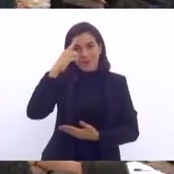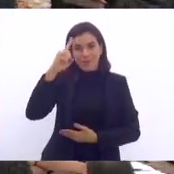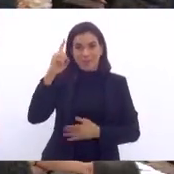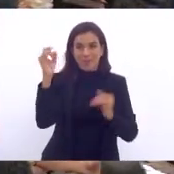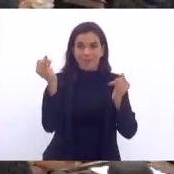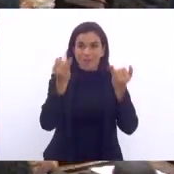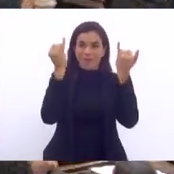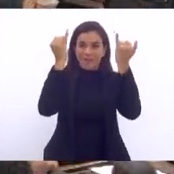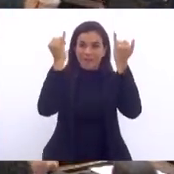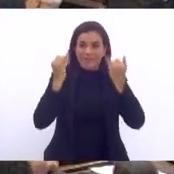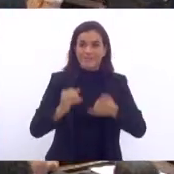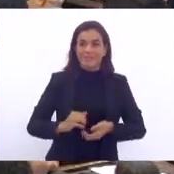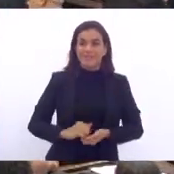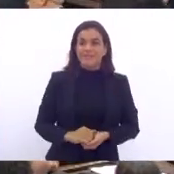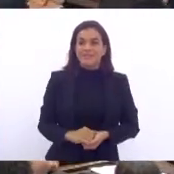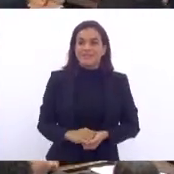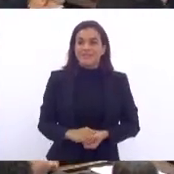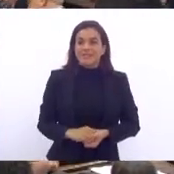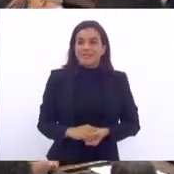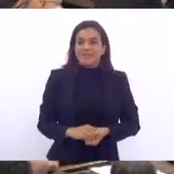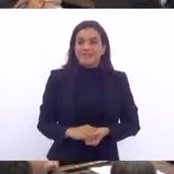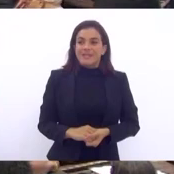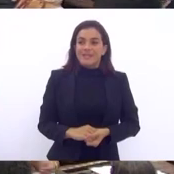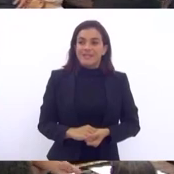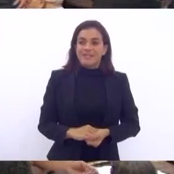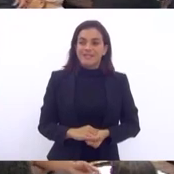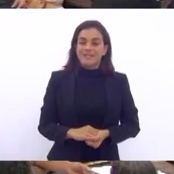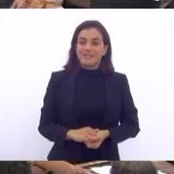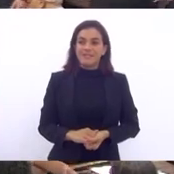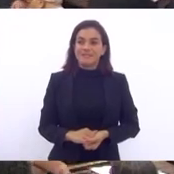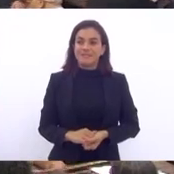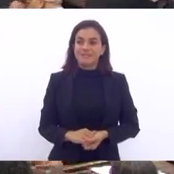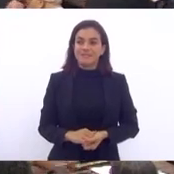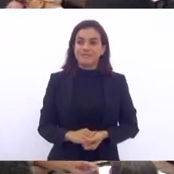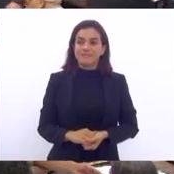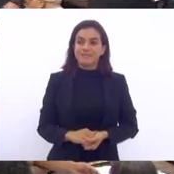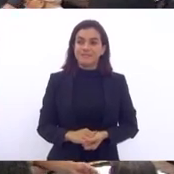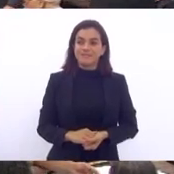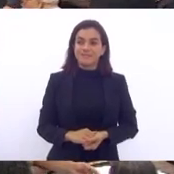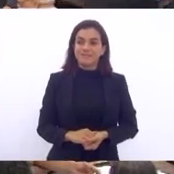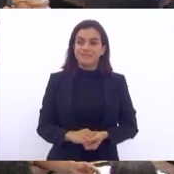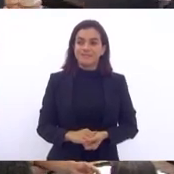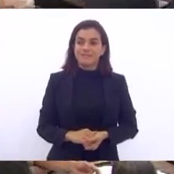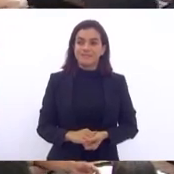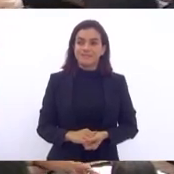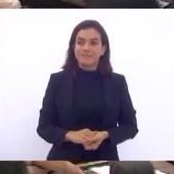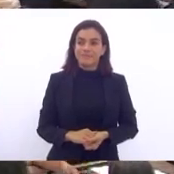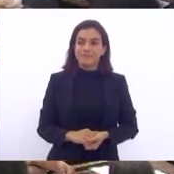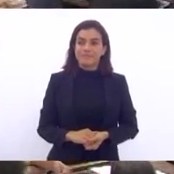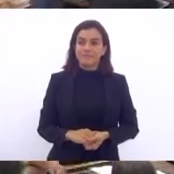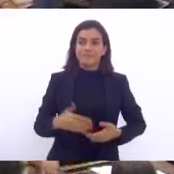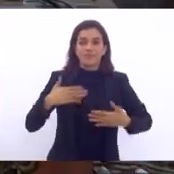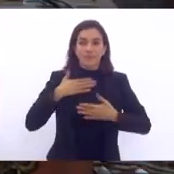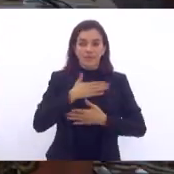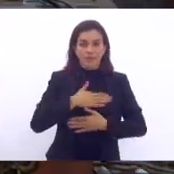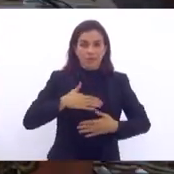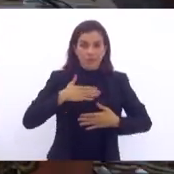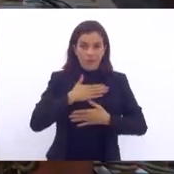E deputado Pabel. Presidente, autorização para usar a tribuna, por favor. Pode. Eu gostaria só, Amorim, de devolver o elogio